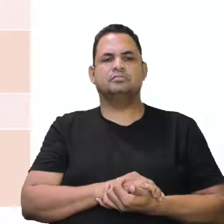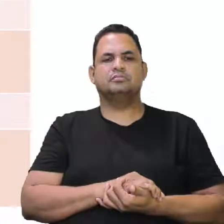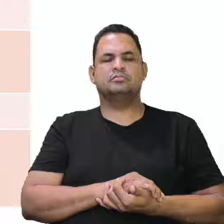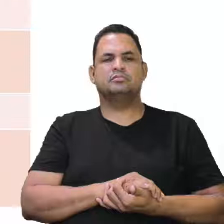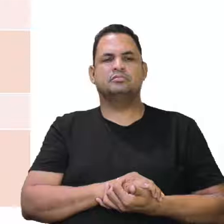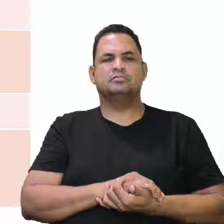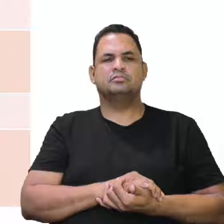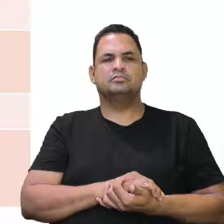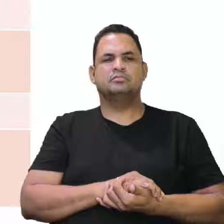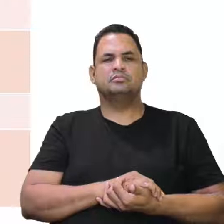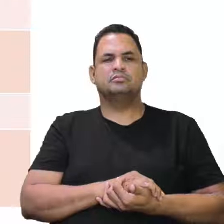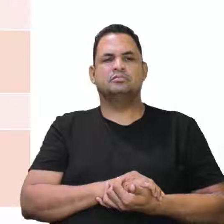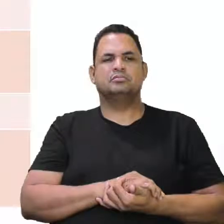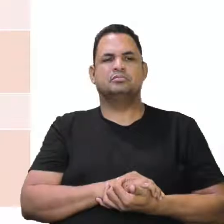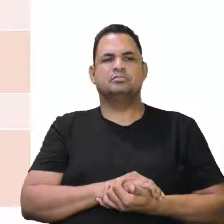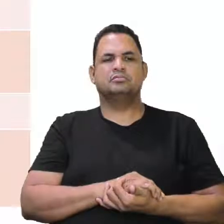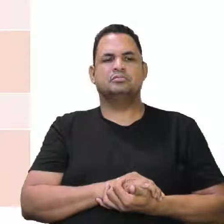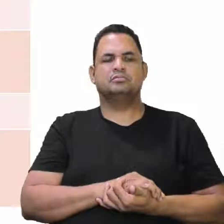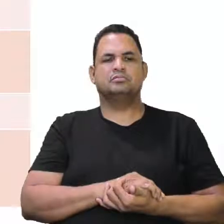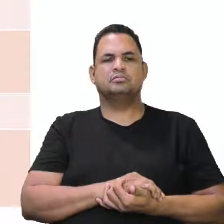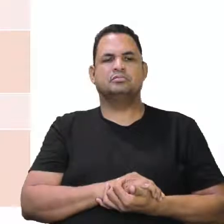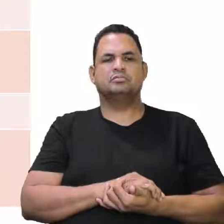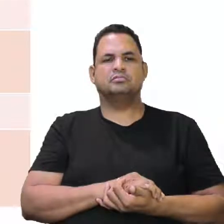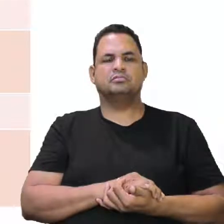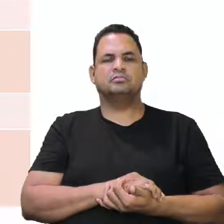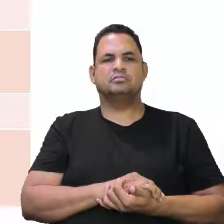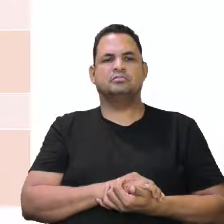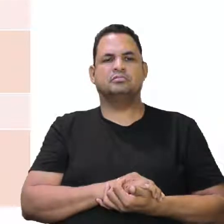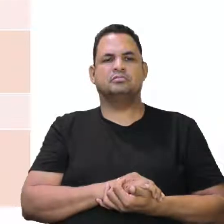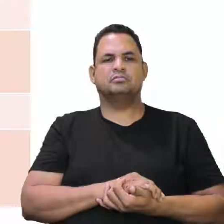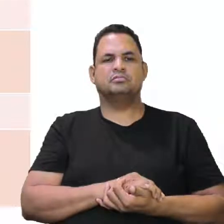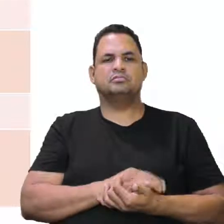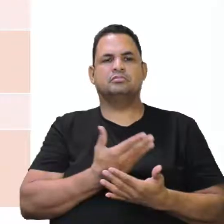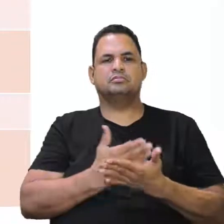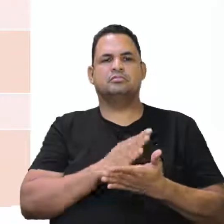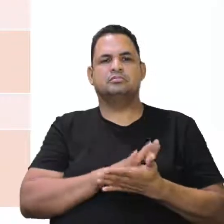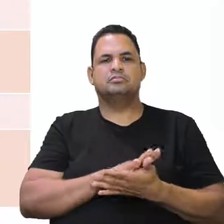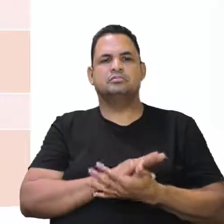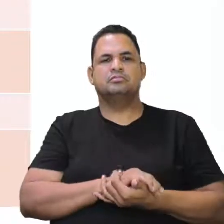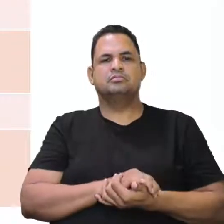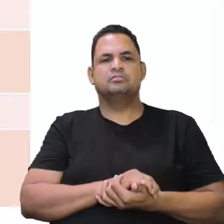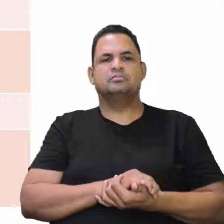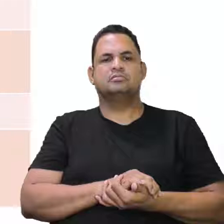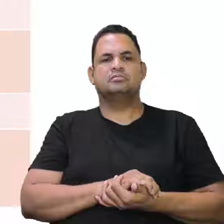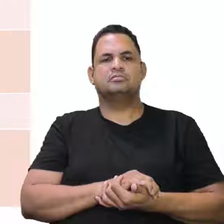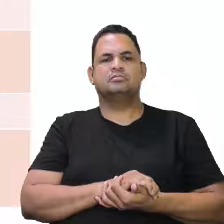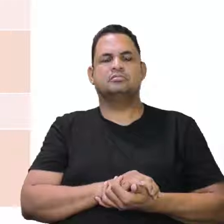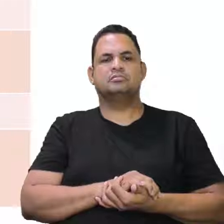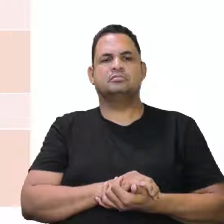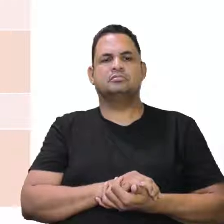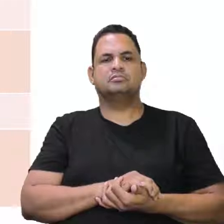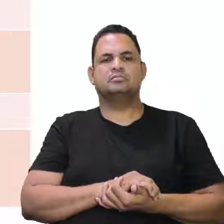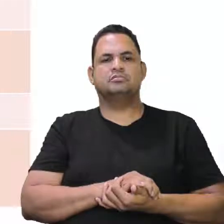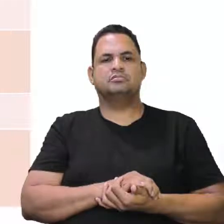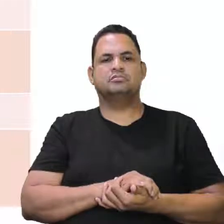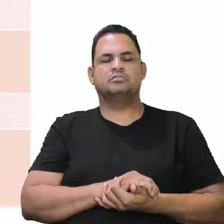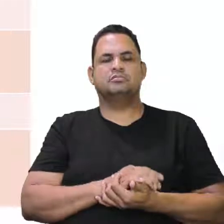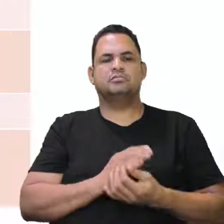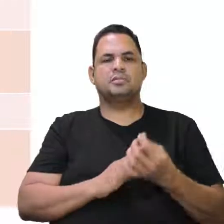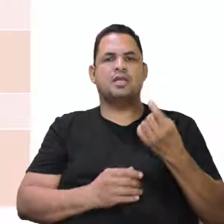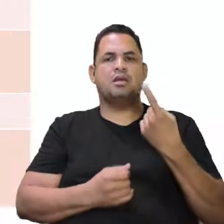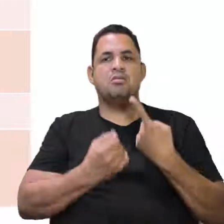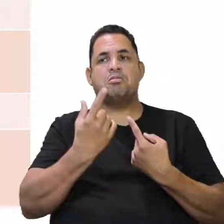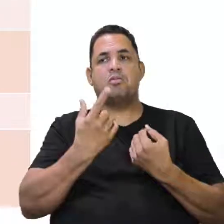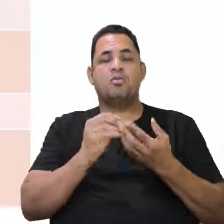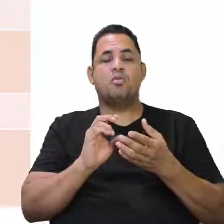aqui e fazer de novo. Vou até fazer com uma cor diferente. Então, eu vou traduzir aqui como algo, certo?